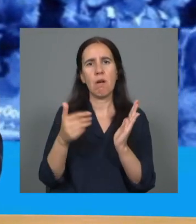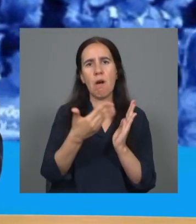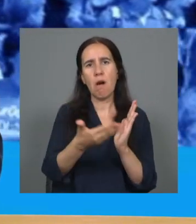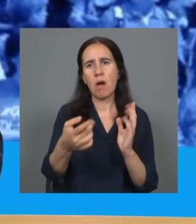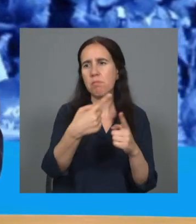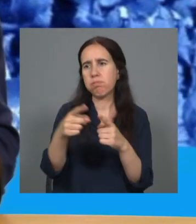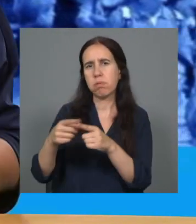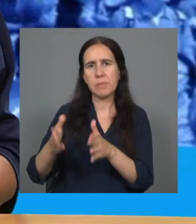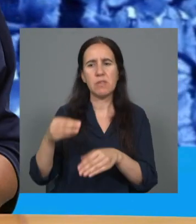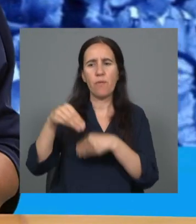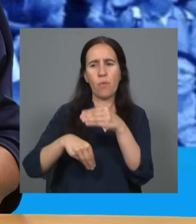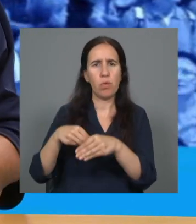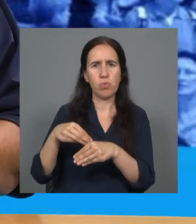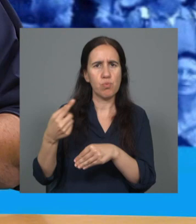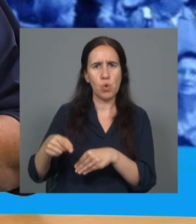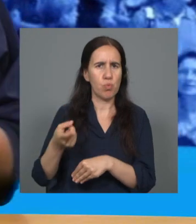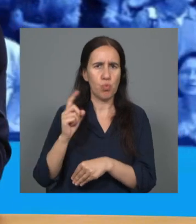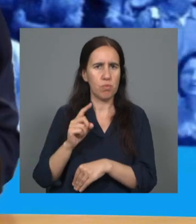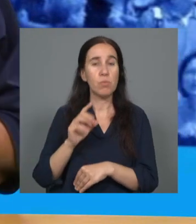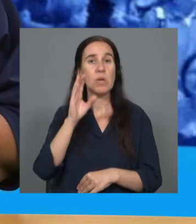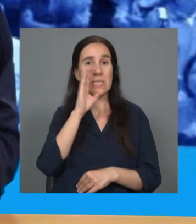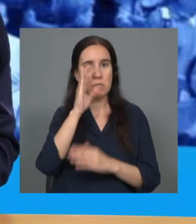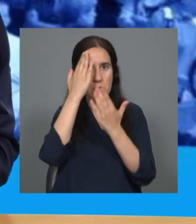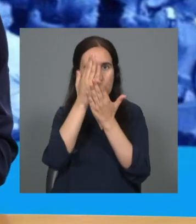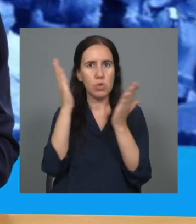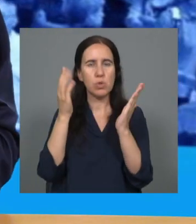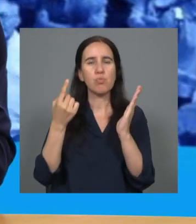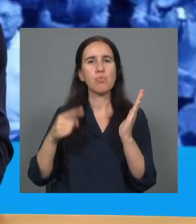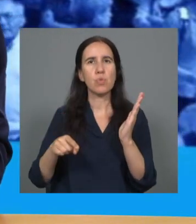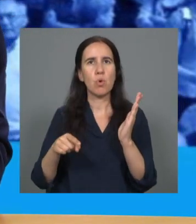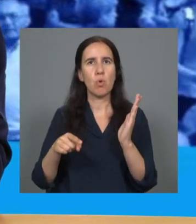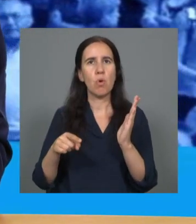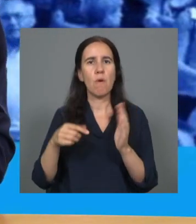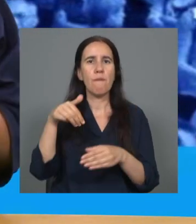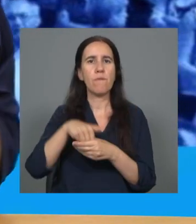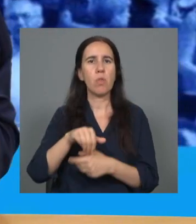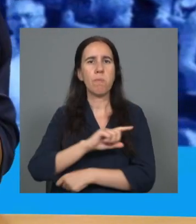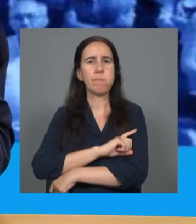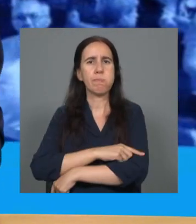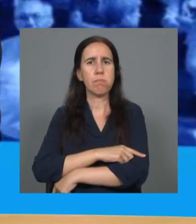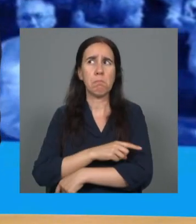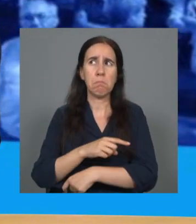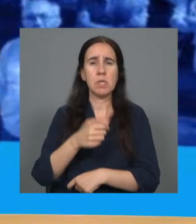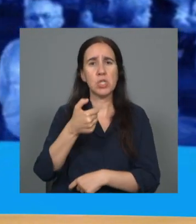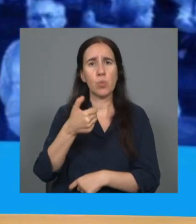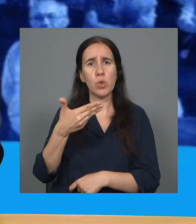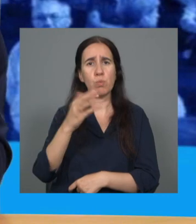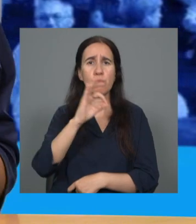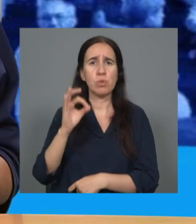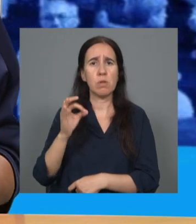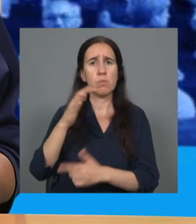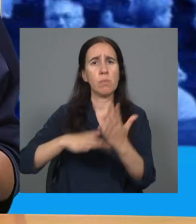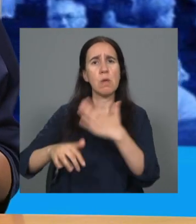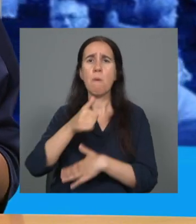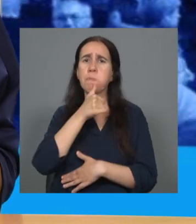voto. Porque se a democracia fosse apenas o poder do voto, 51% da população podia decidir